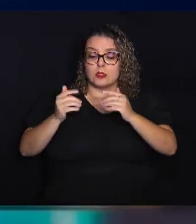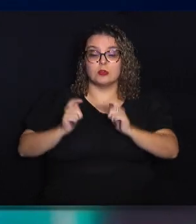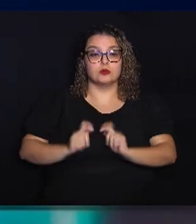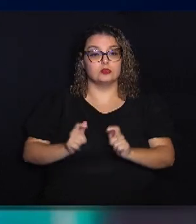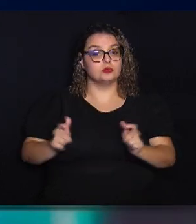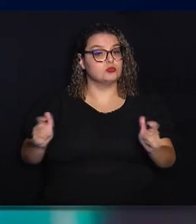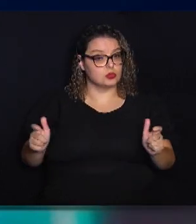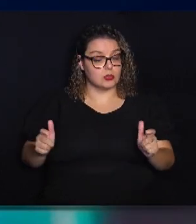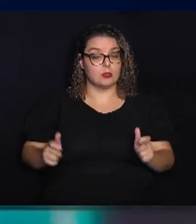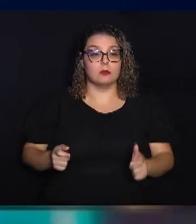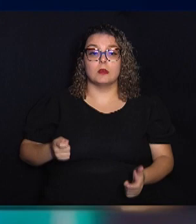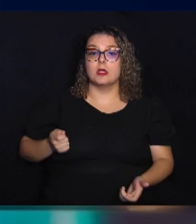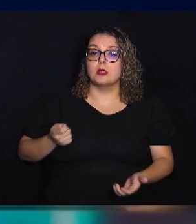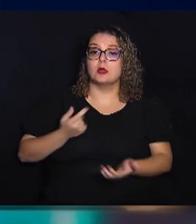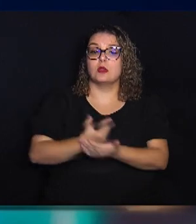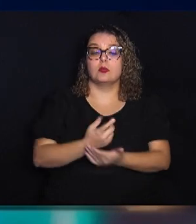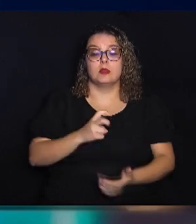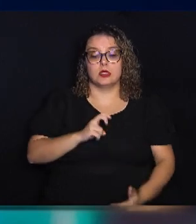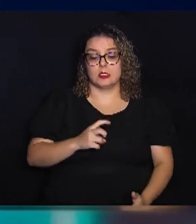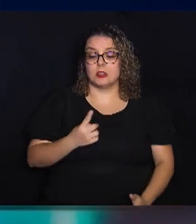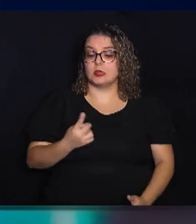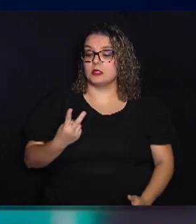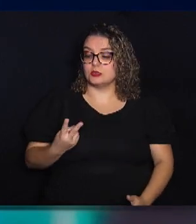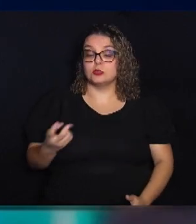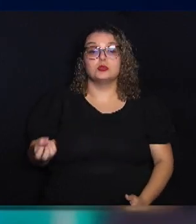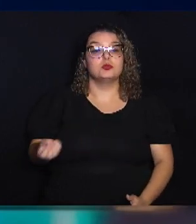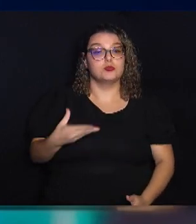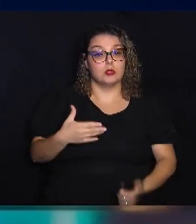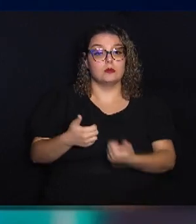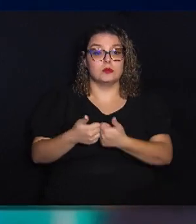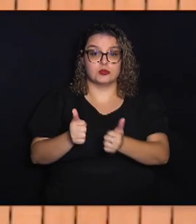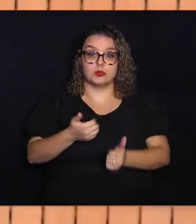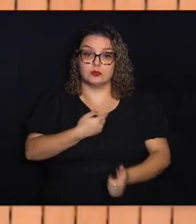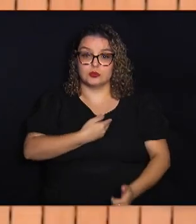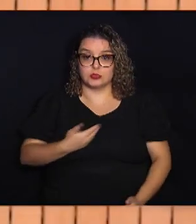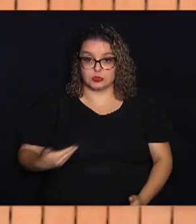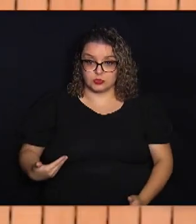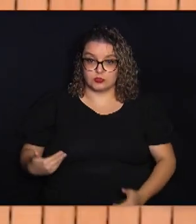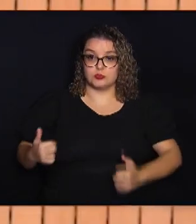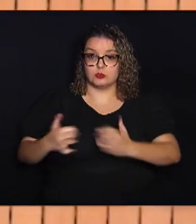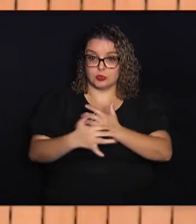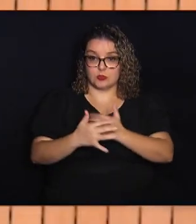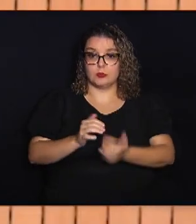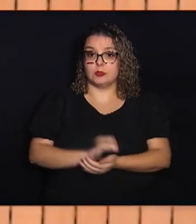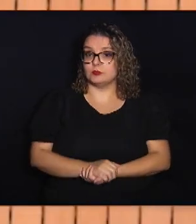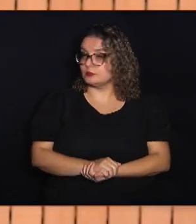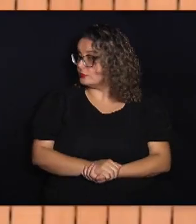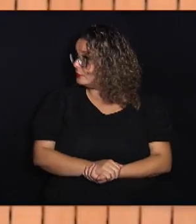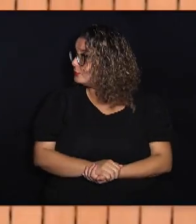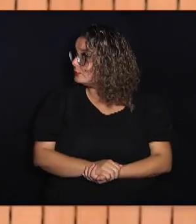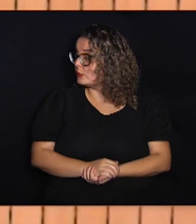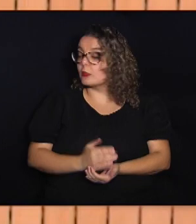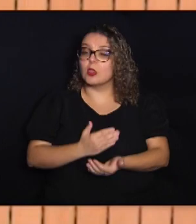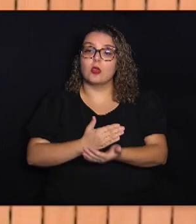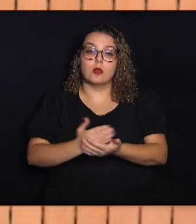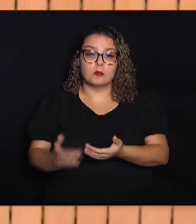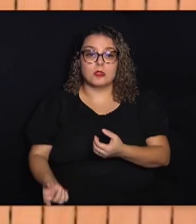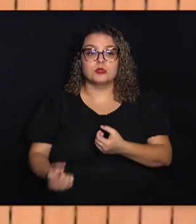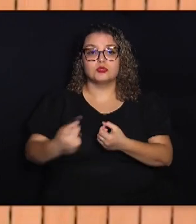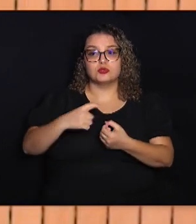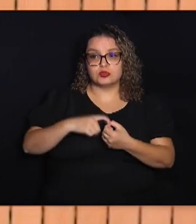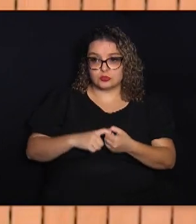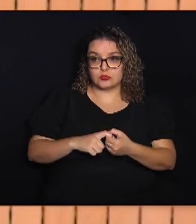para a aquisição de 512 novos ônibus urbanos. É o início de uma retomada,